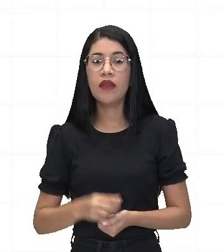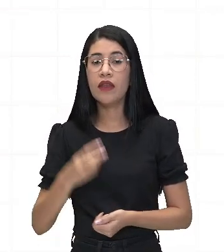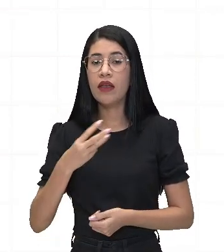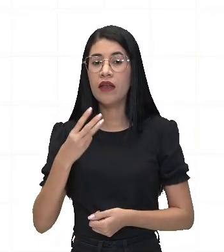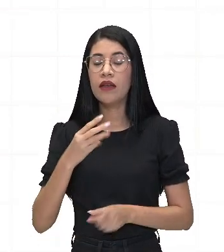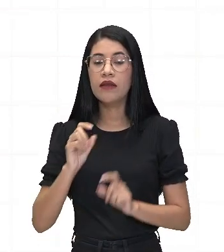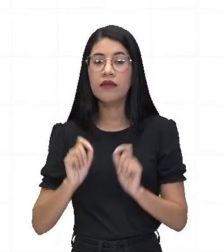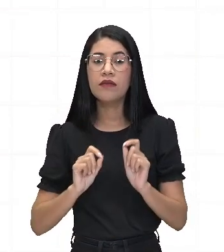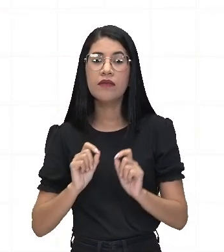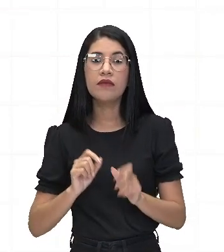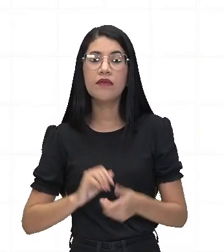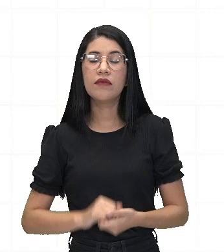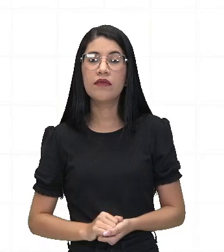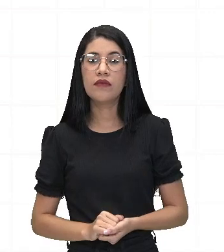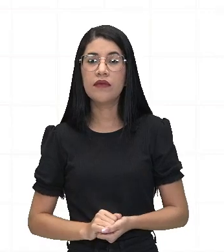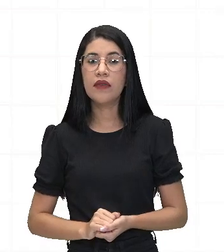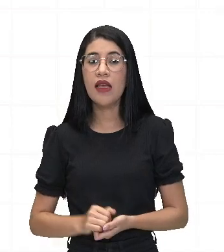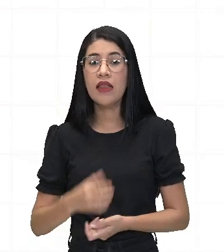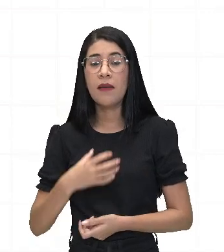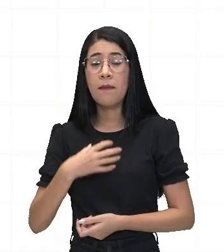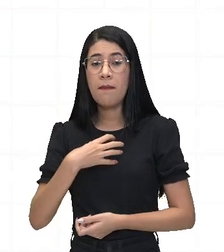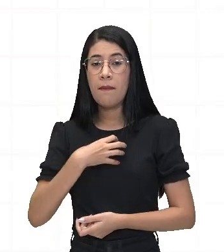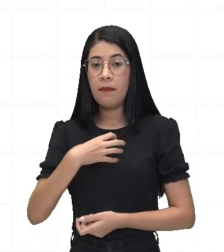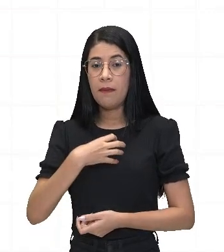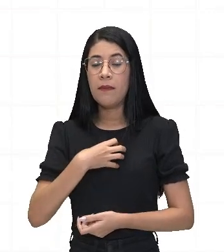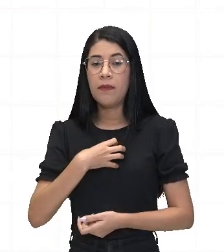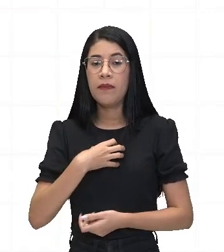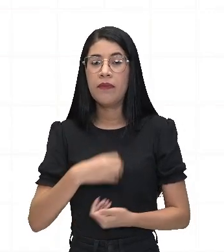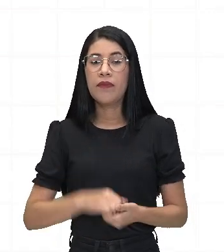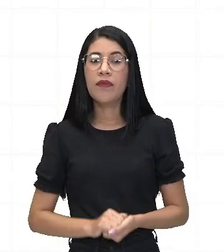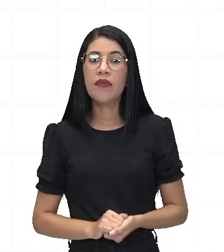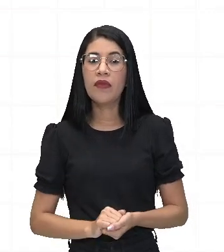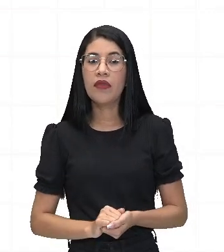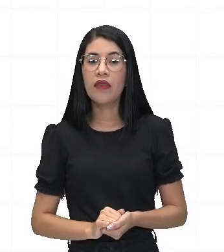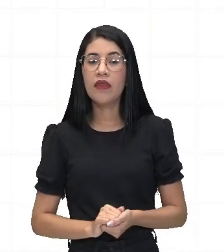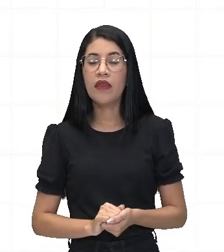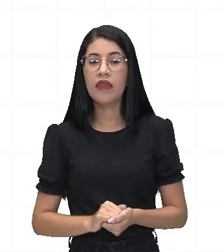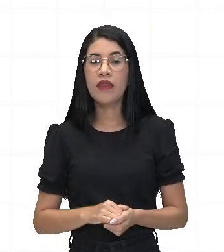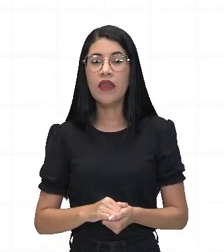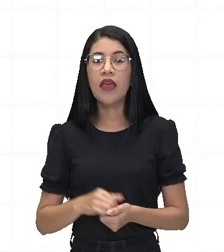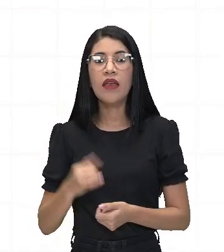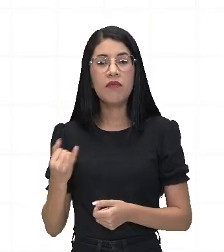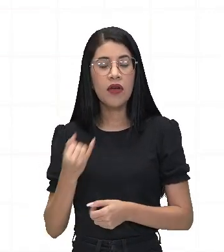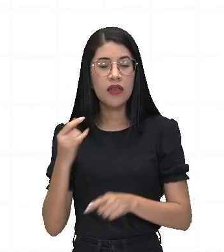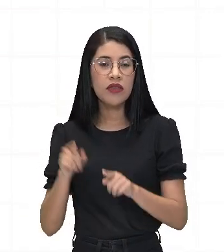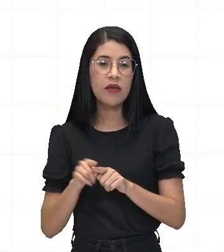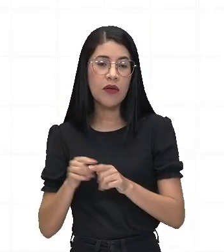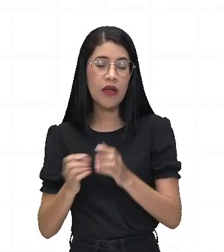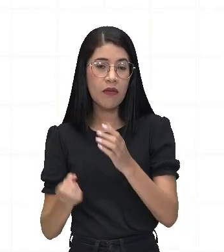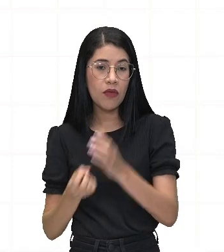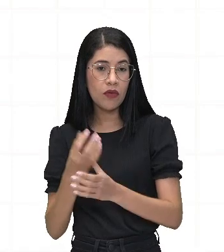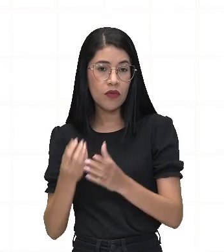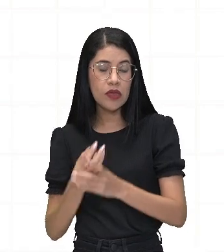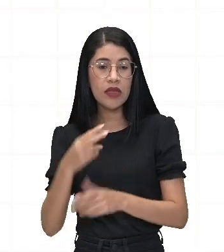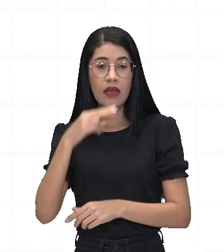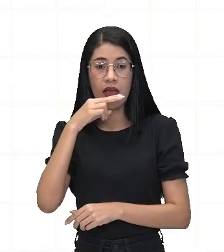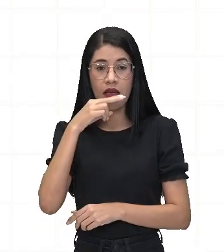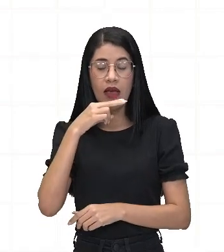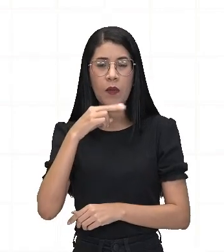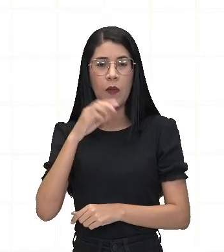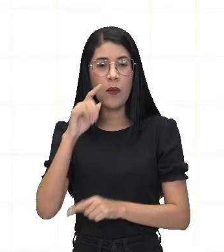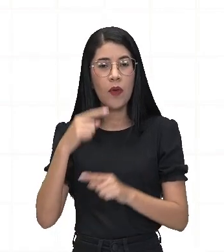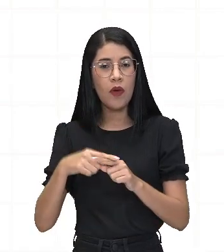também se destacou, a da Bahia. Capitanias com grande produção também de cana-de-açúcar, né, que era a